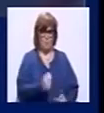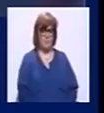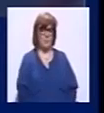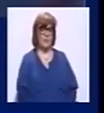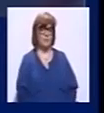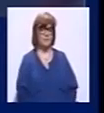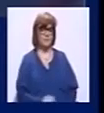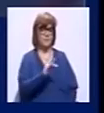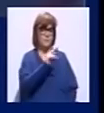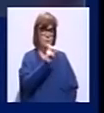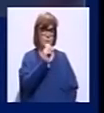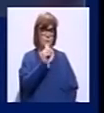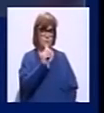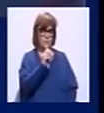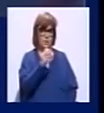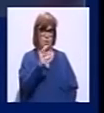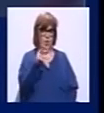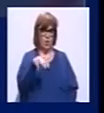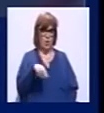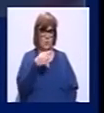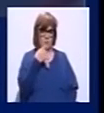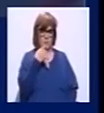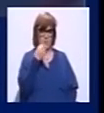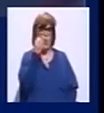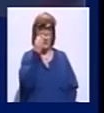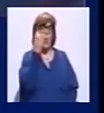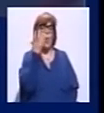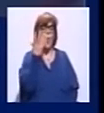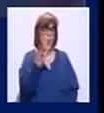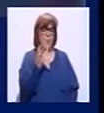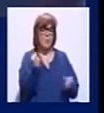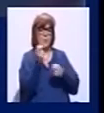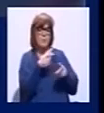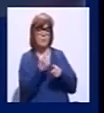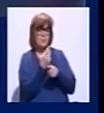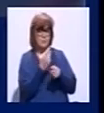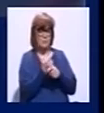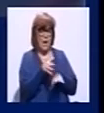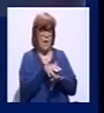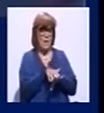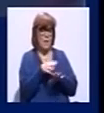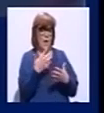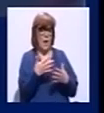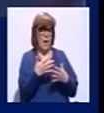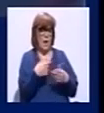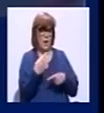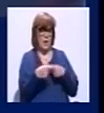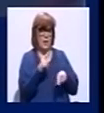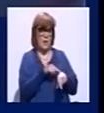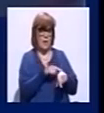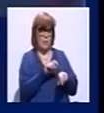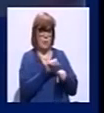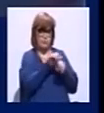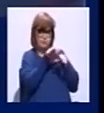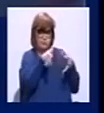a hora no fórum desta quarta-feira está no zap perceber como é que a inovação se adaptou em tempos de panambi